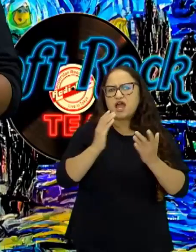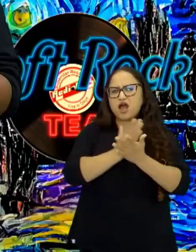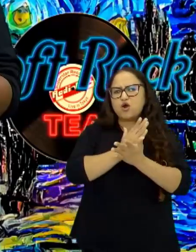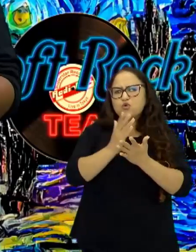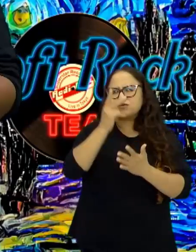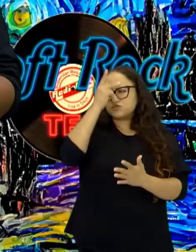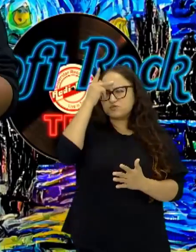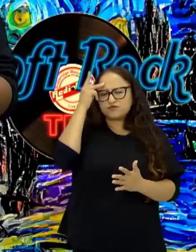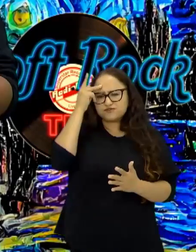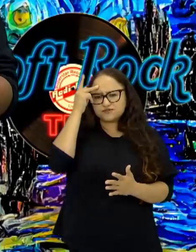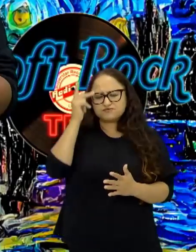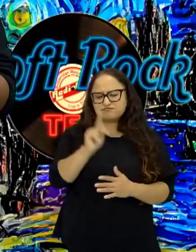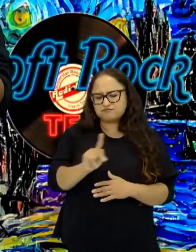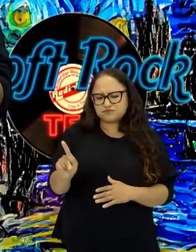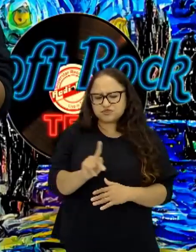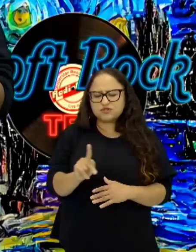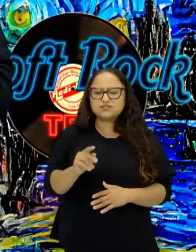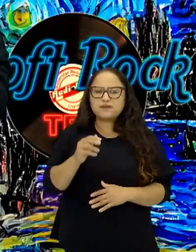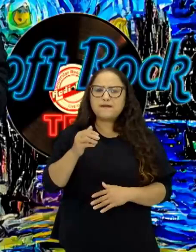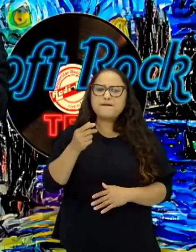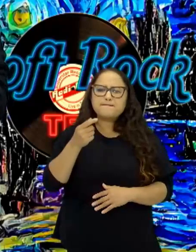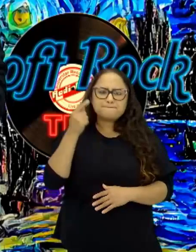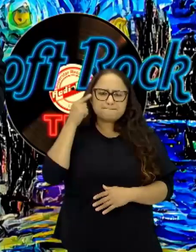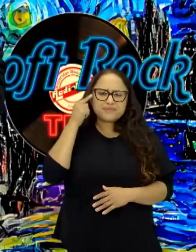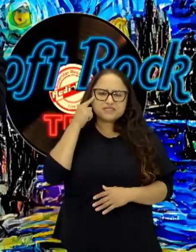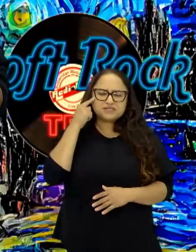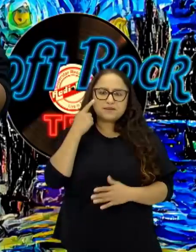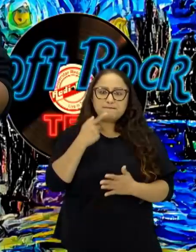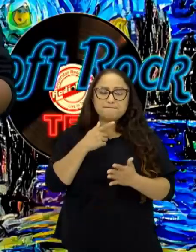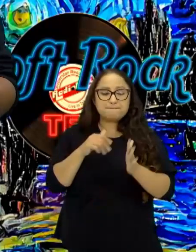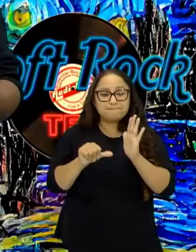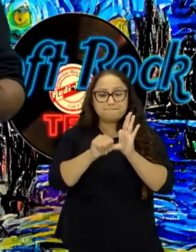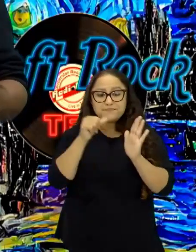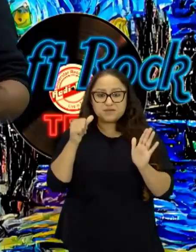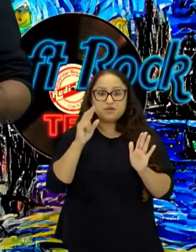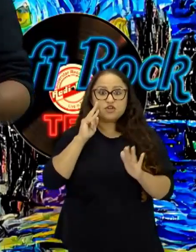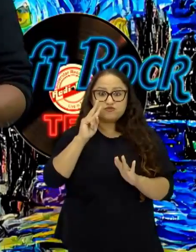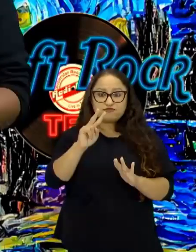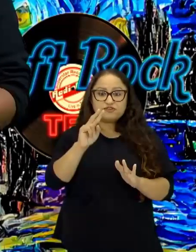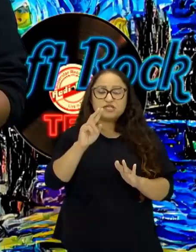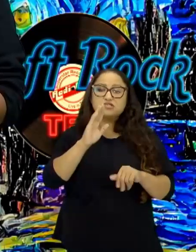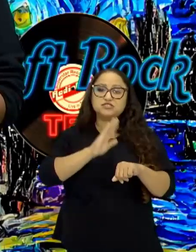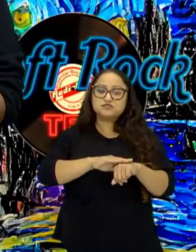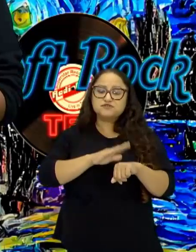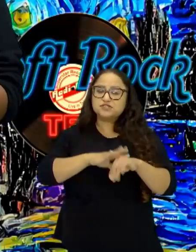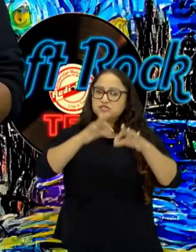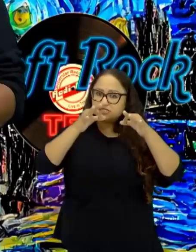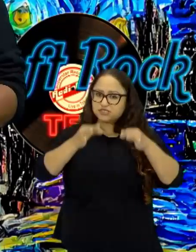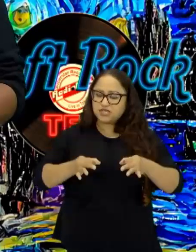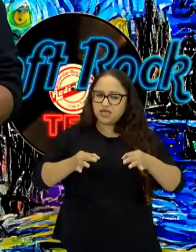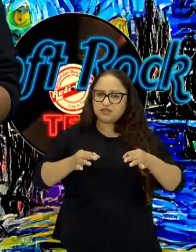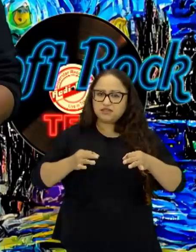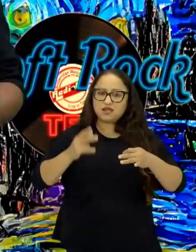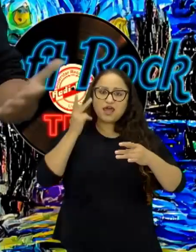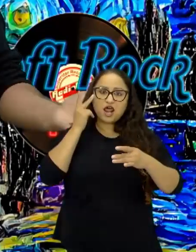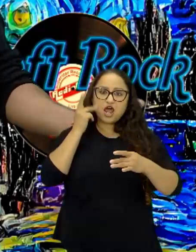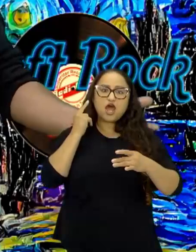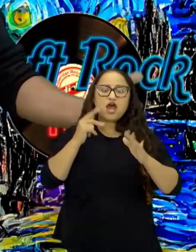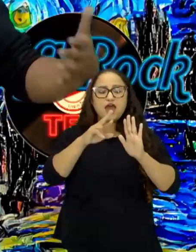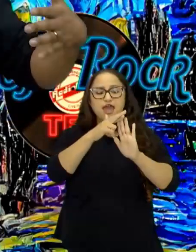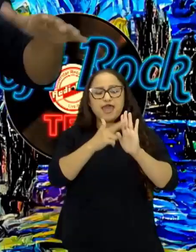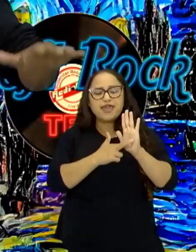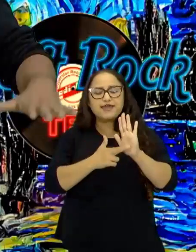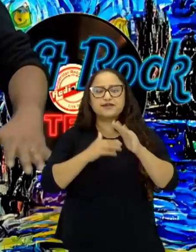né? Vamos primeiro verificar se você escreveu de forma correta em relação à norma padrão. E essa é a última coisa, você